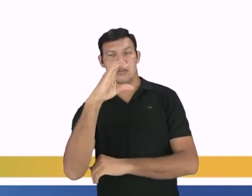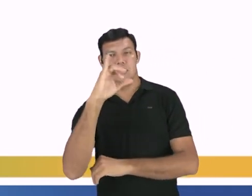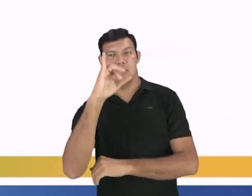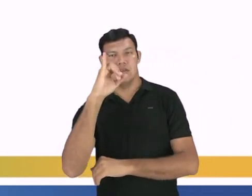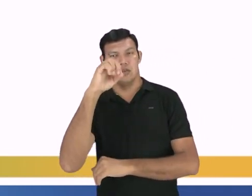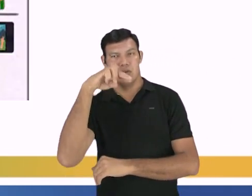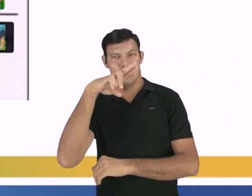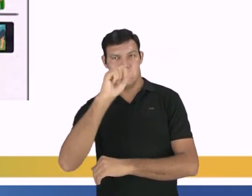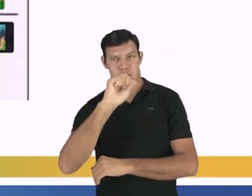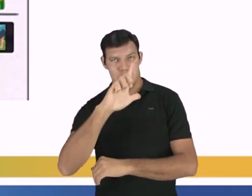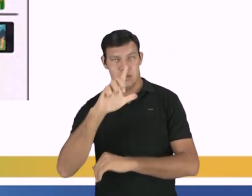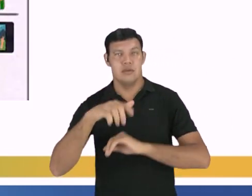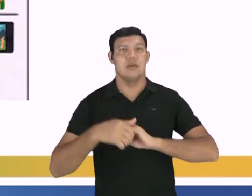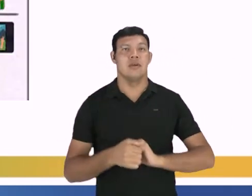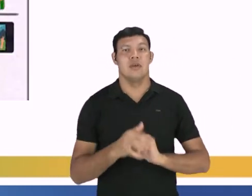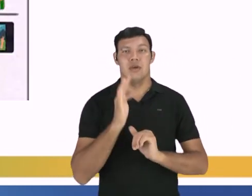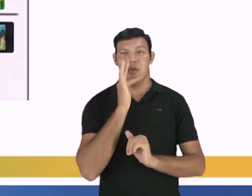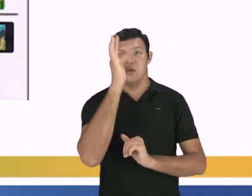futuro simples.